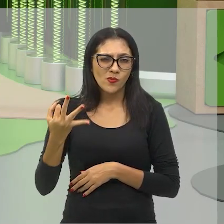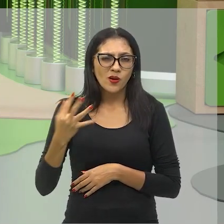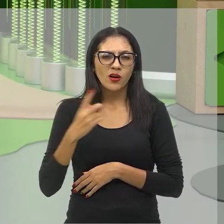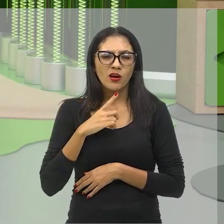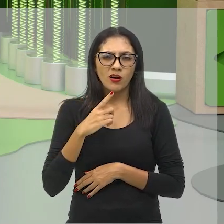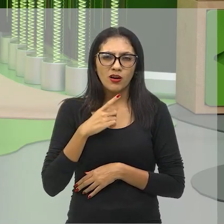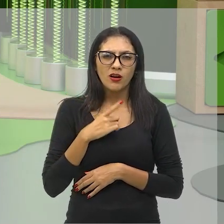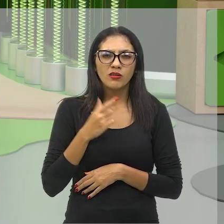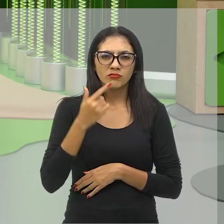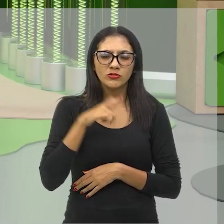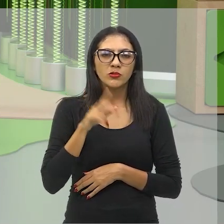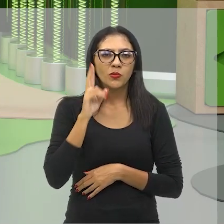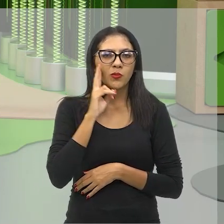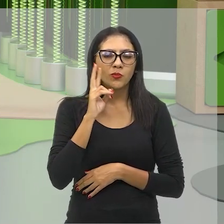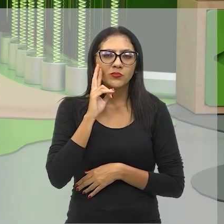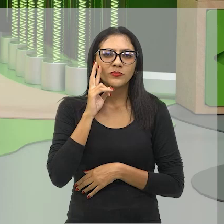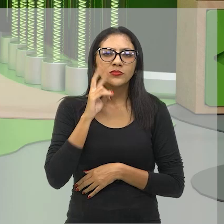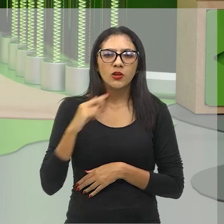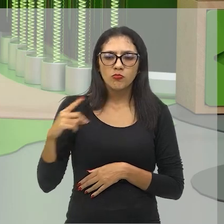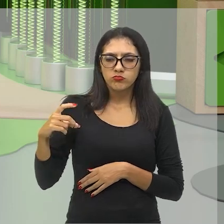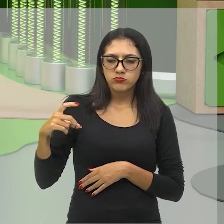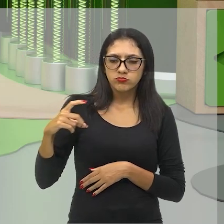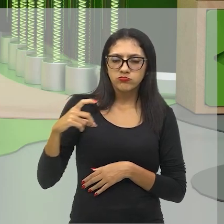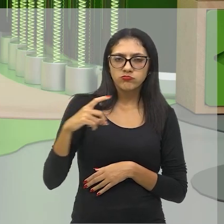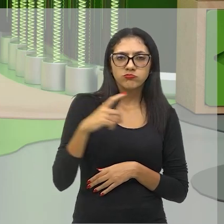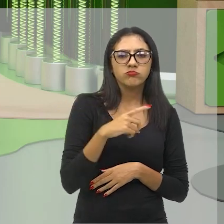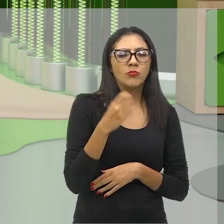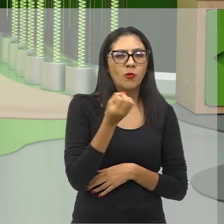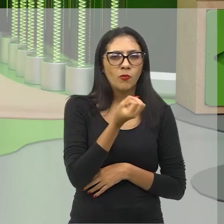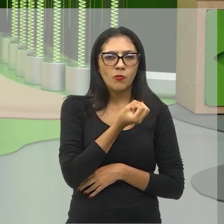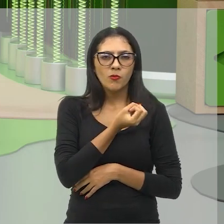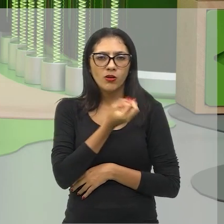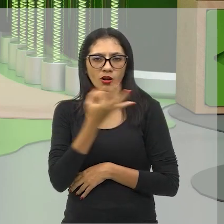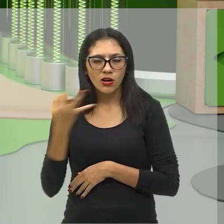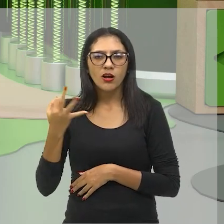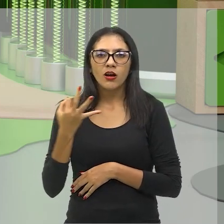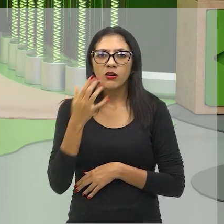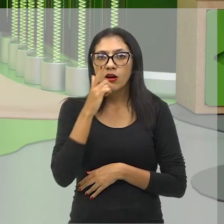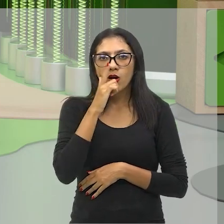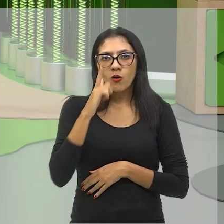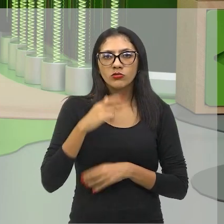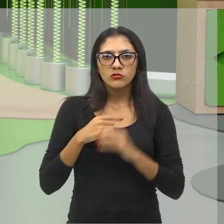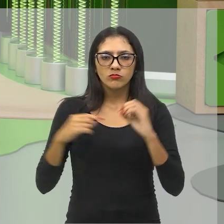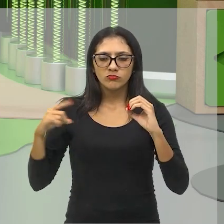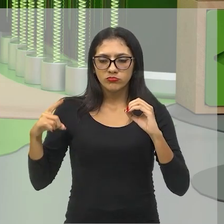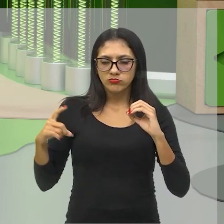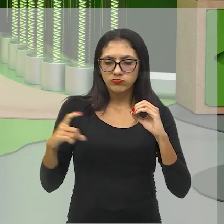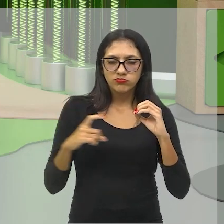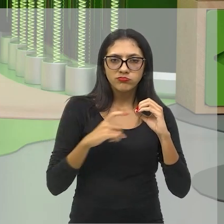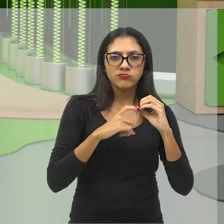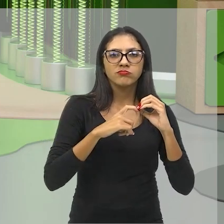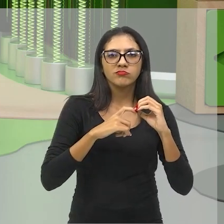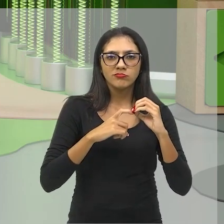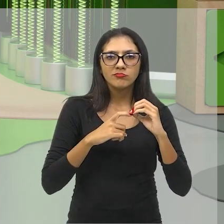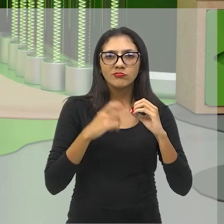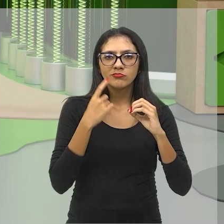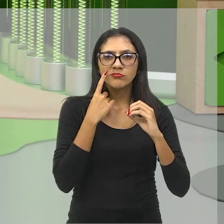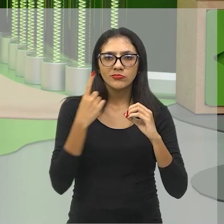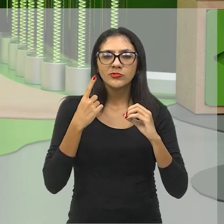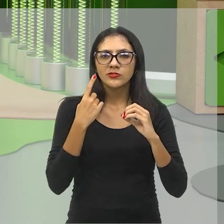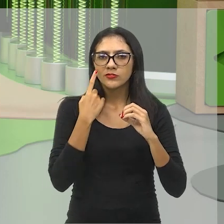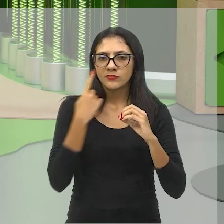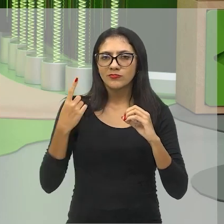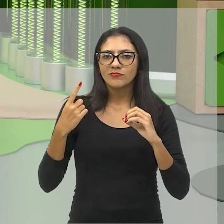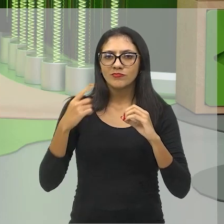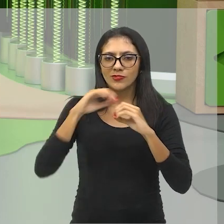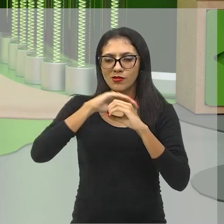Fazendo esse percurso aí até chegar lá no óvulo para acontecer a fecundação, né? A partir do momento que ele chega